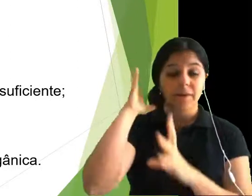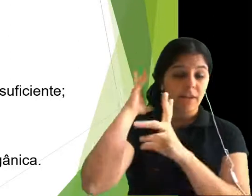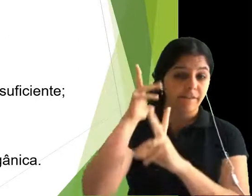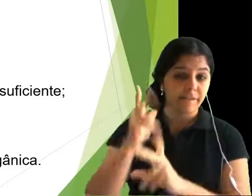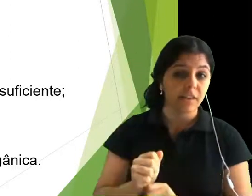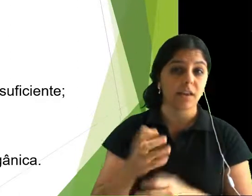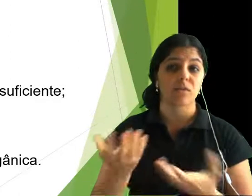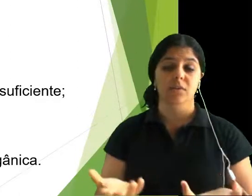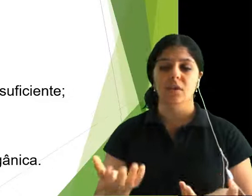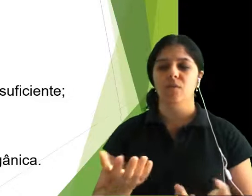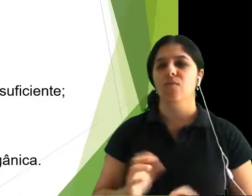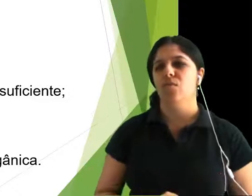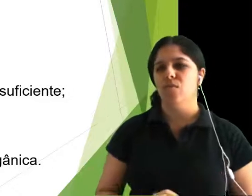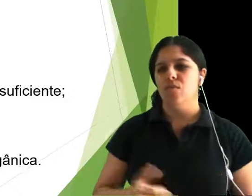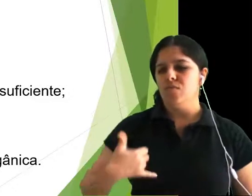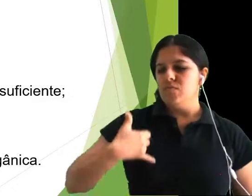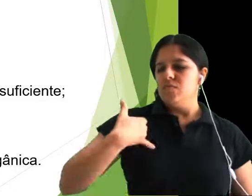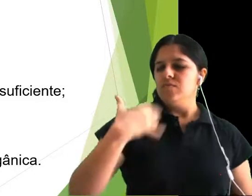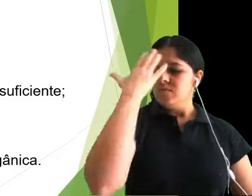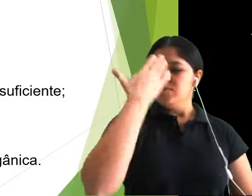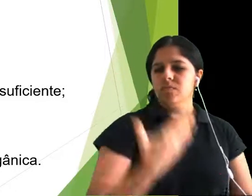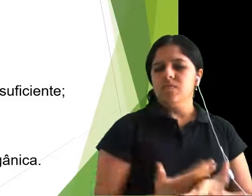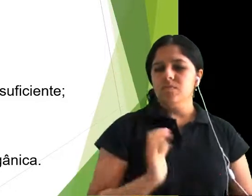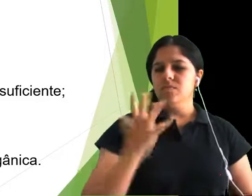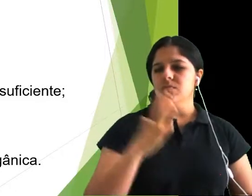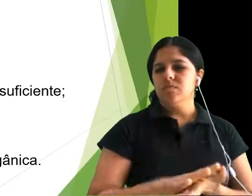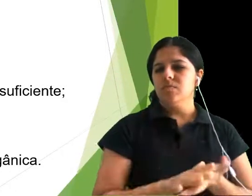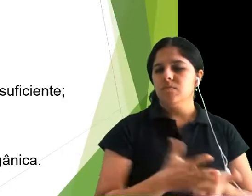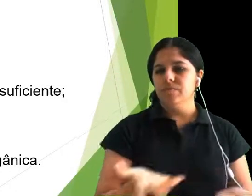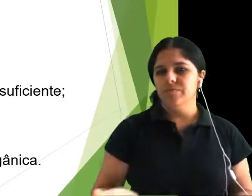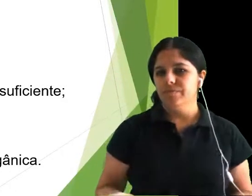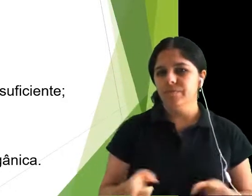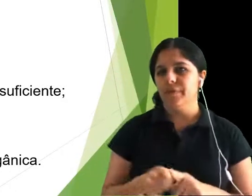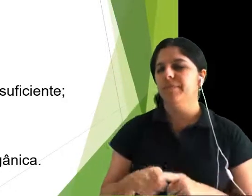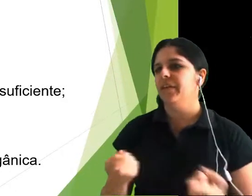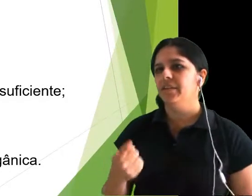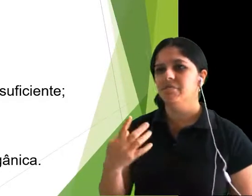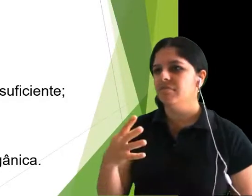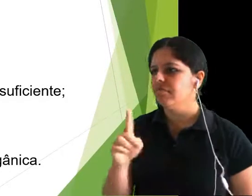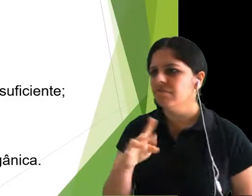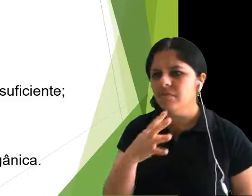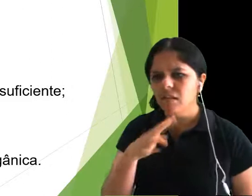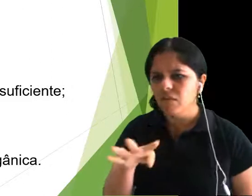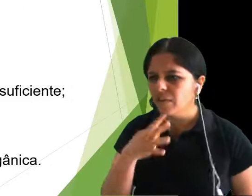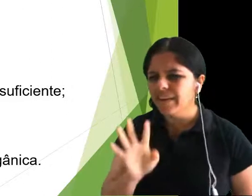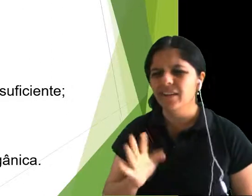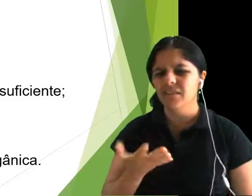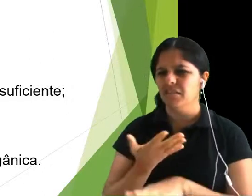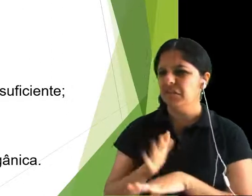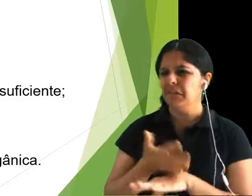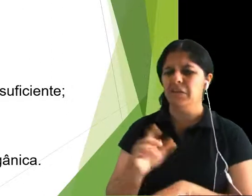importante. Confiança excessiva, o desconhecimento ou às vezes um